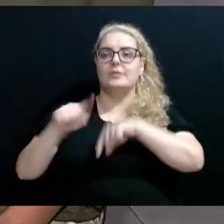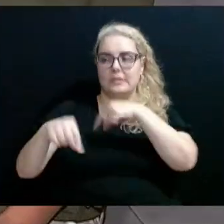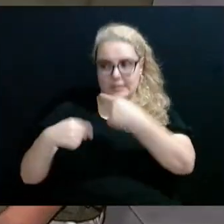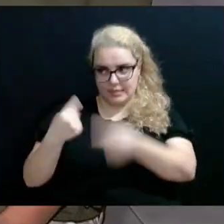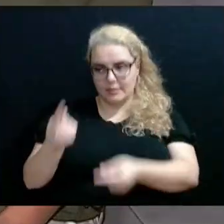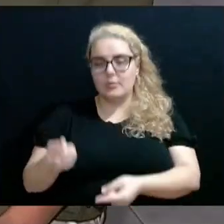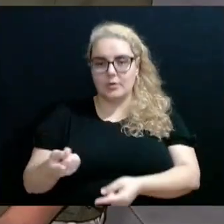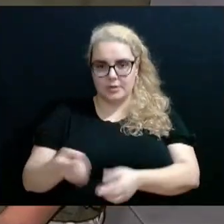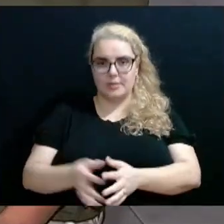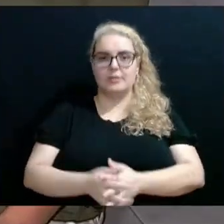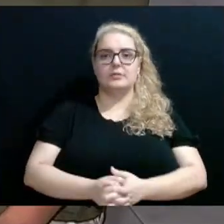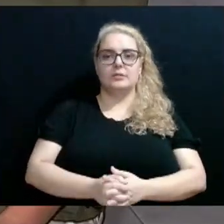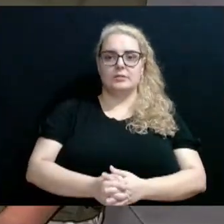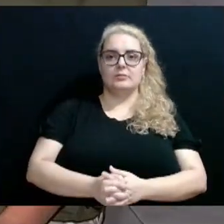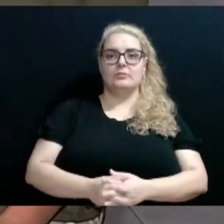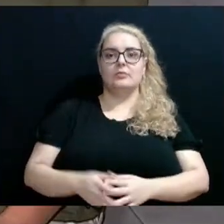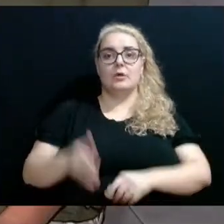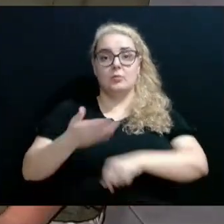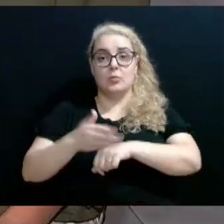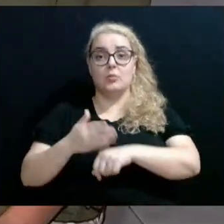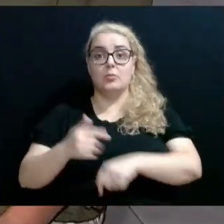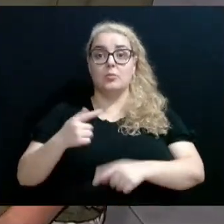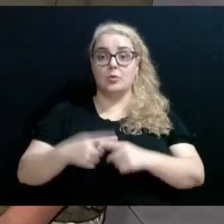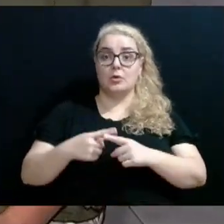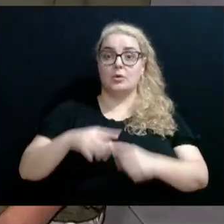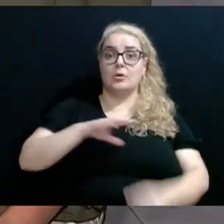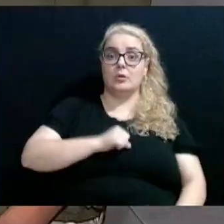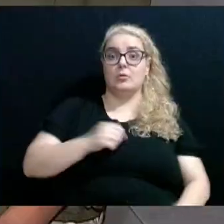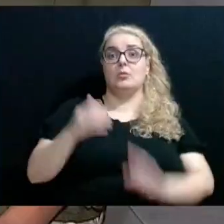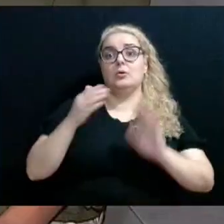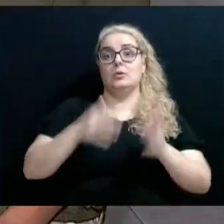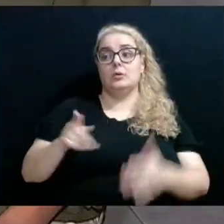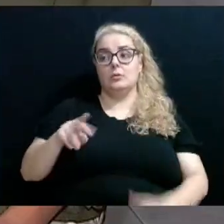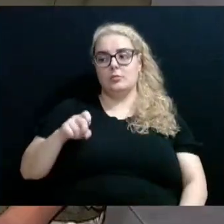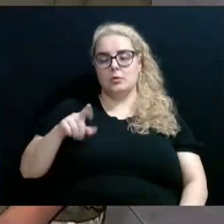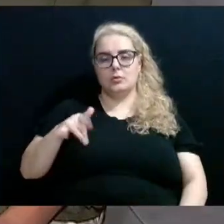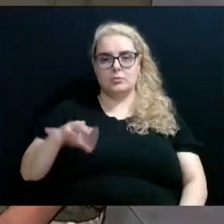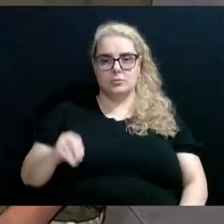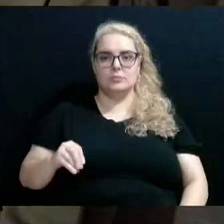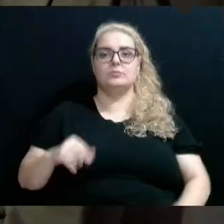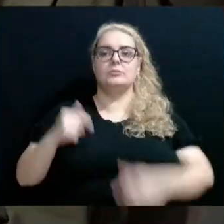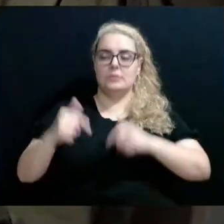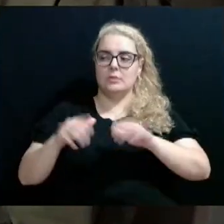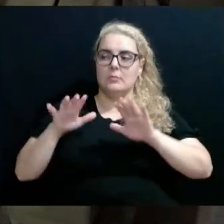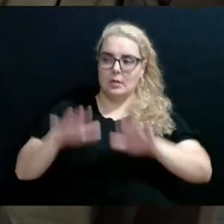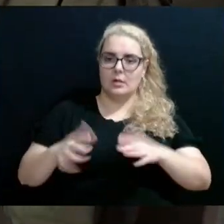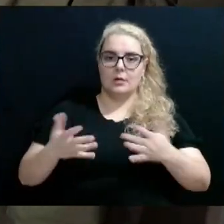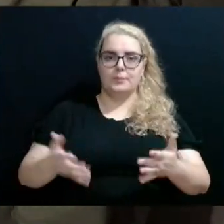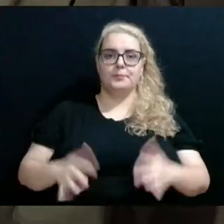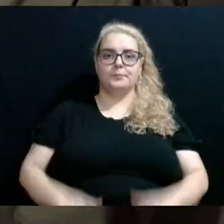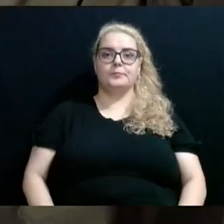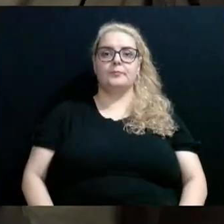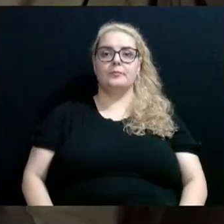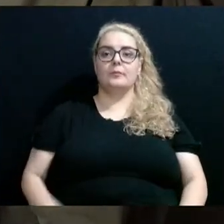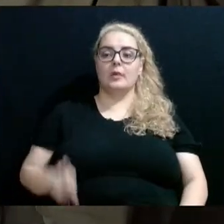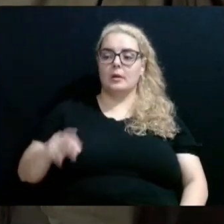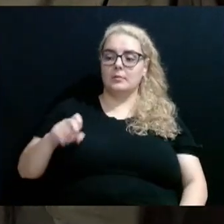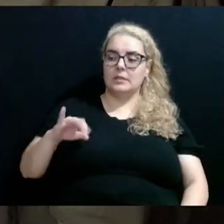Sim. Fui aprendendo na prática, porque eu gosto muito da produção, colocar a mão na massa mesmo, né? A